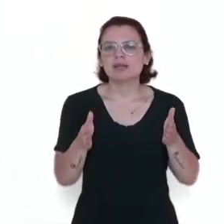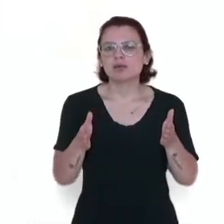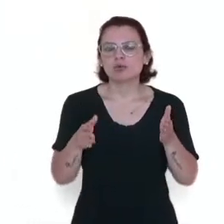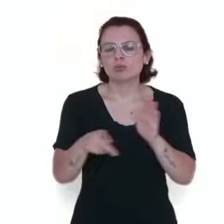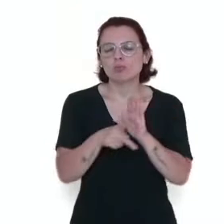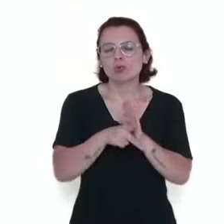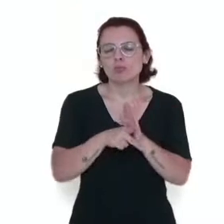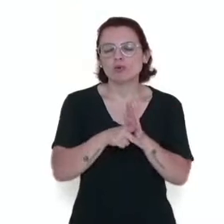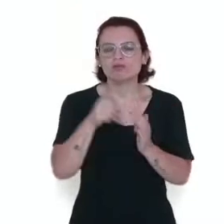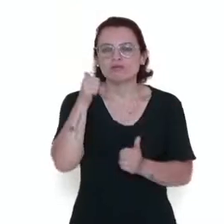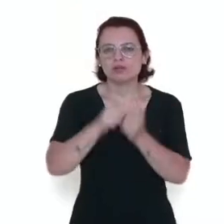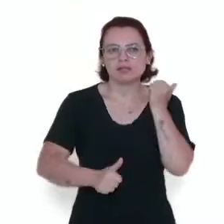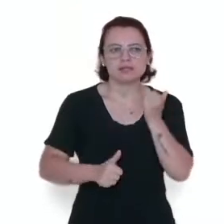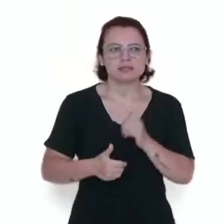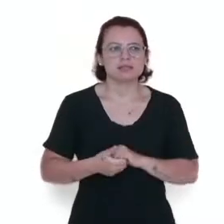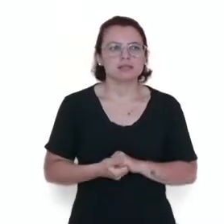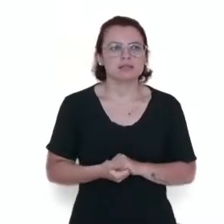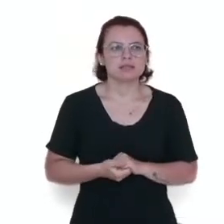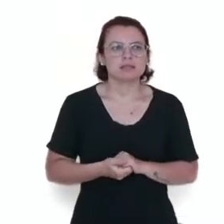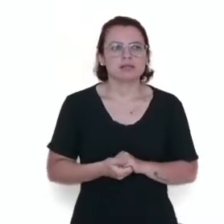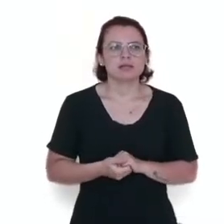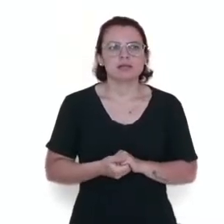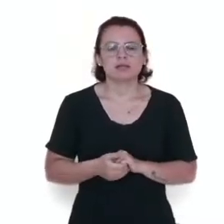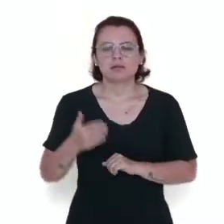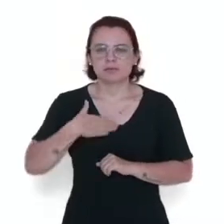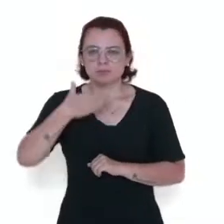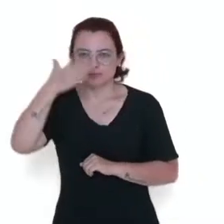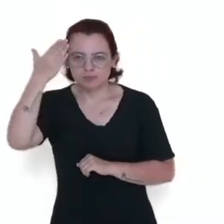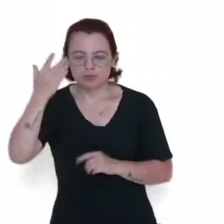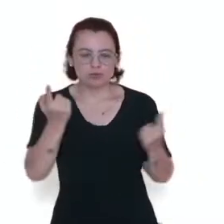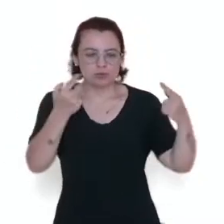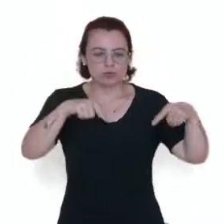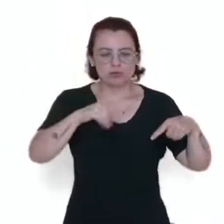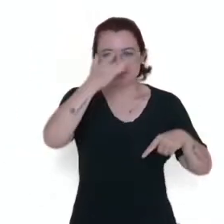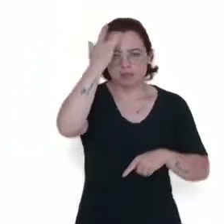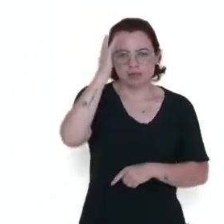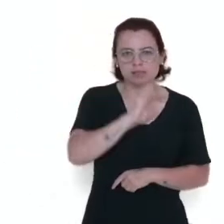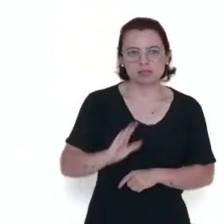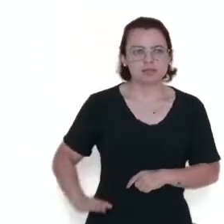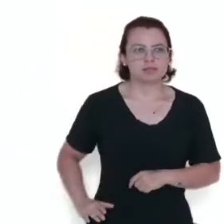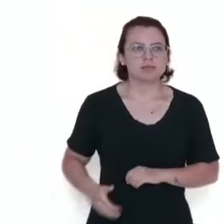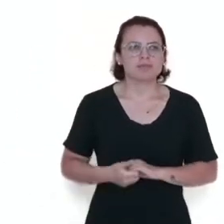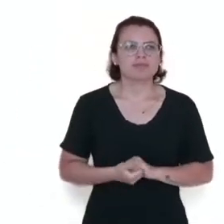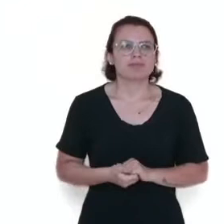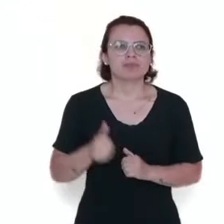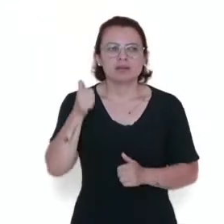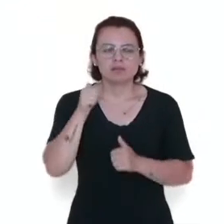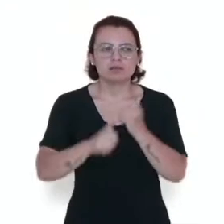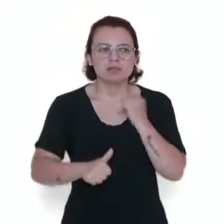sectária entre grupos muçulmanos e milícias cristãs. A violência